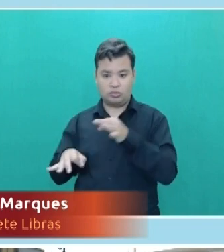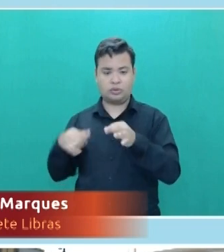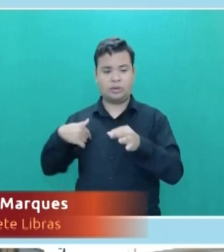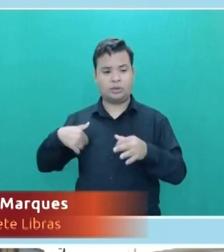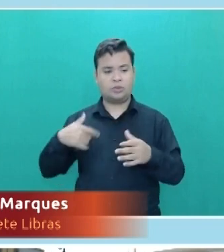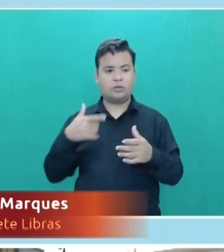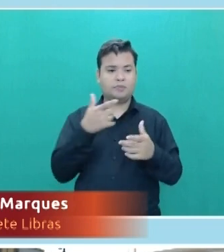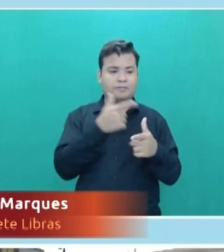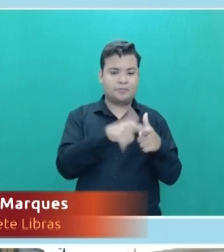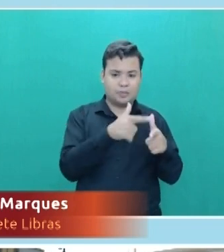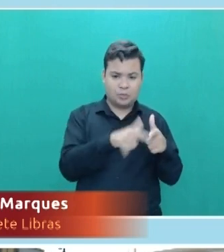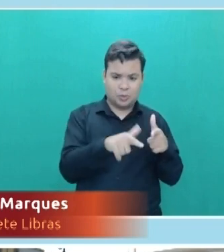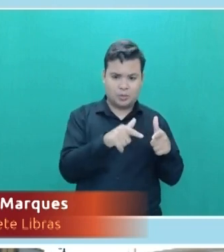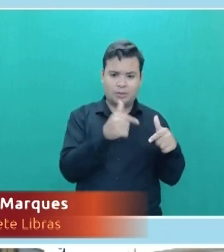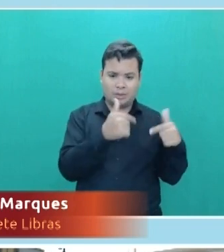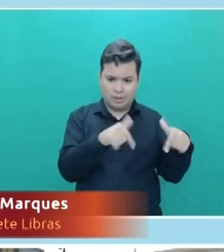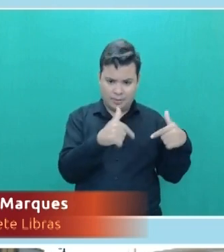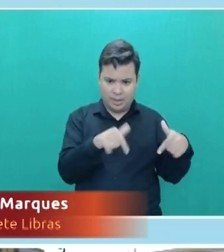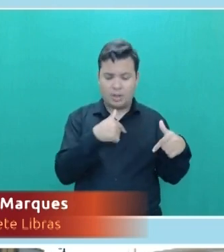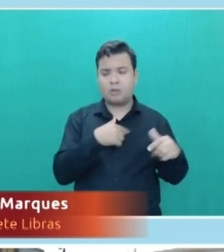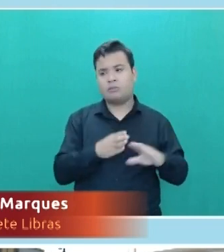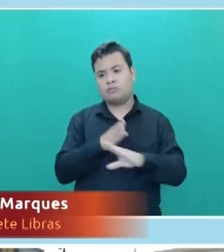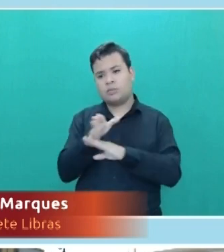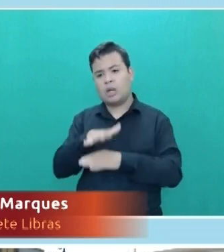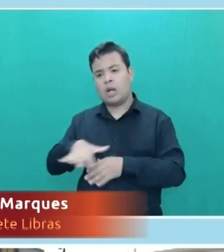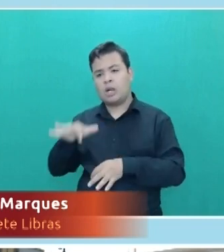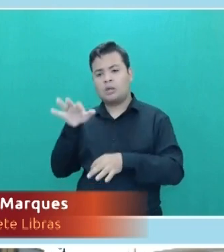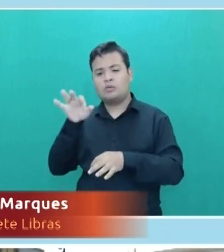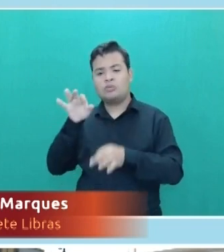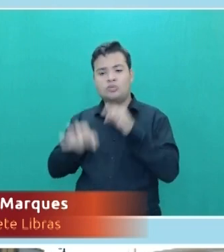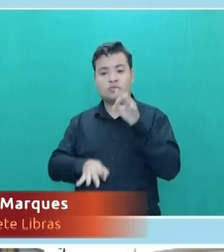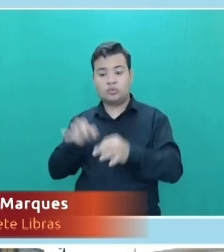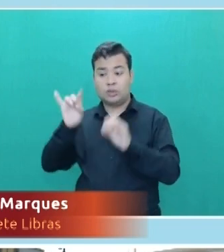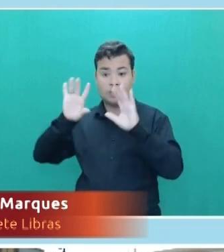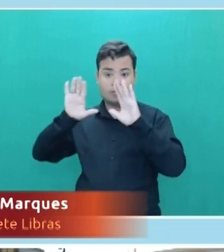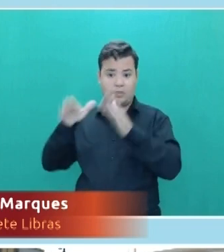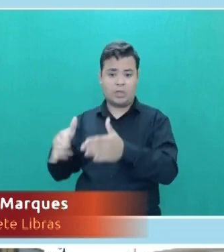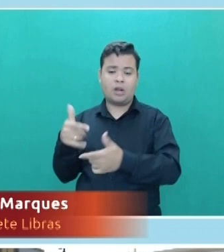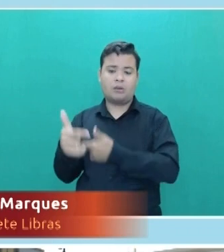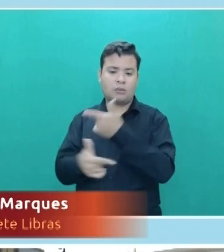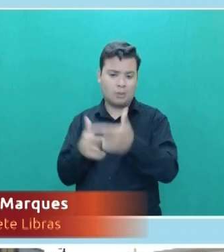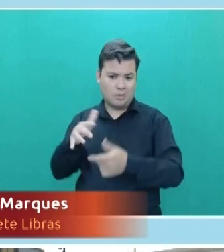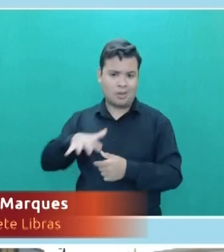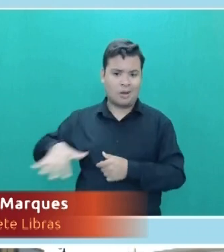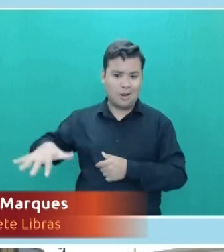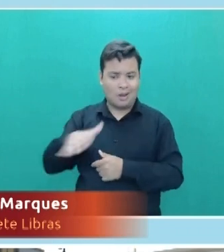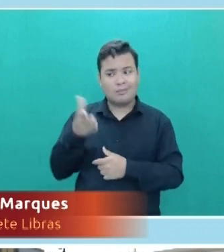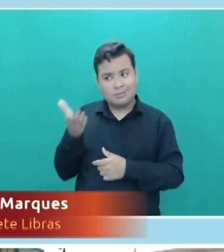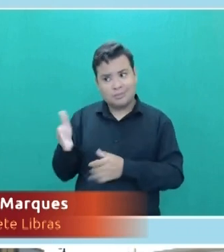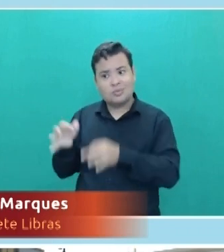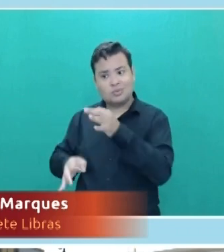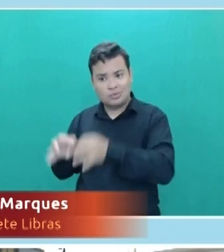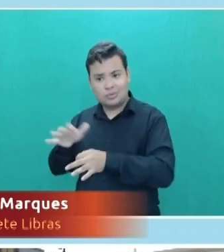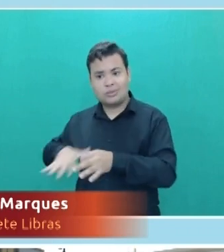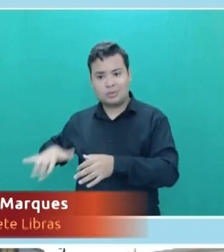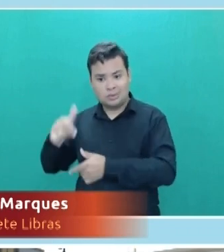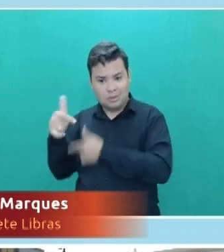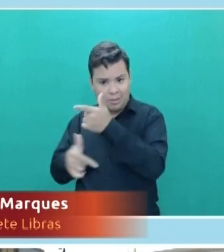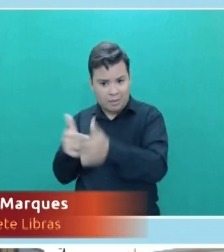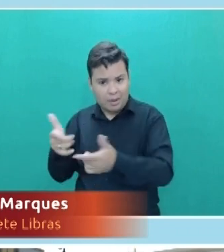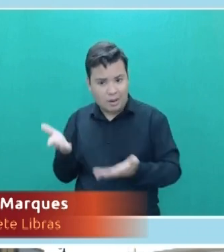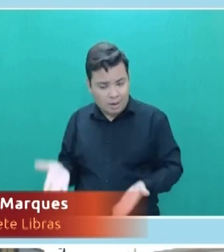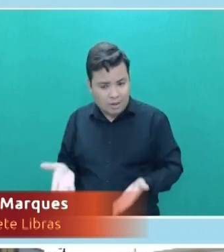uma justiça especializada nas relações de trabalho, que é a Justiça do Trabalho. Eu não vou querer dar o meu